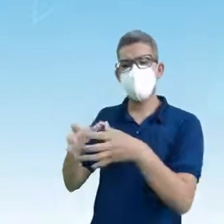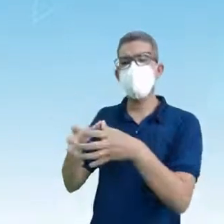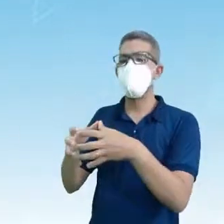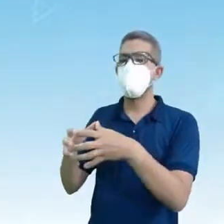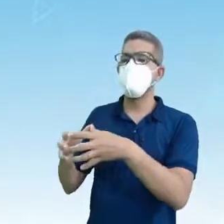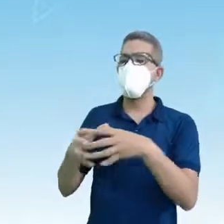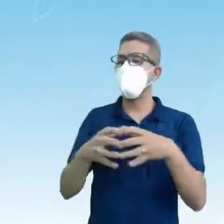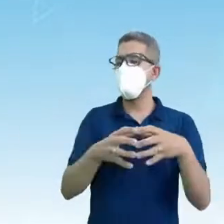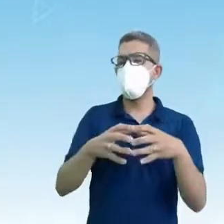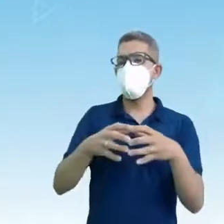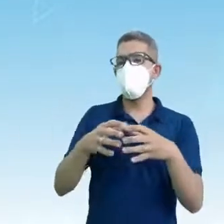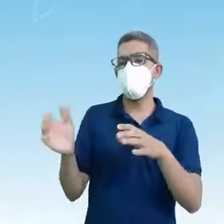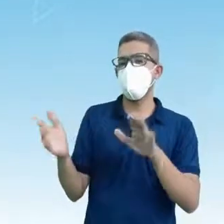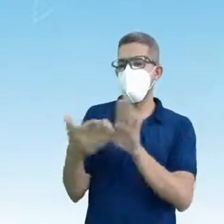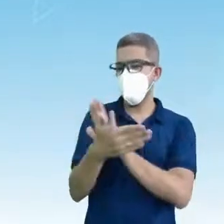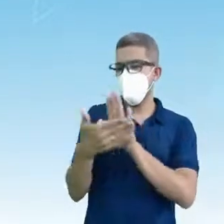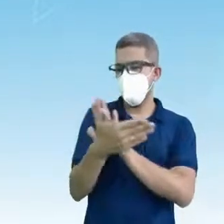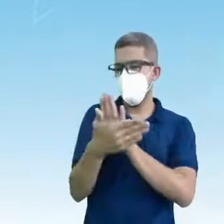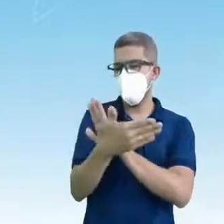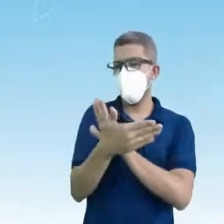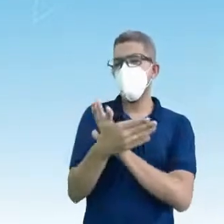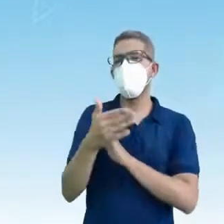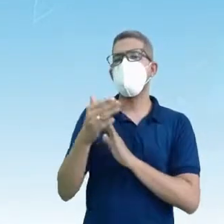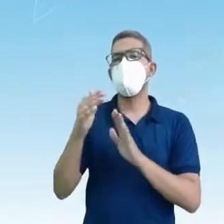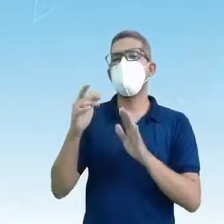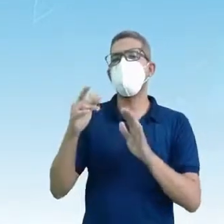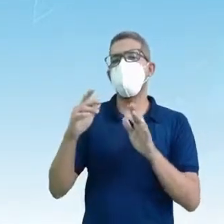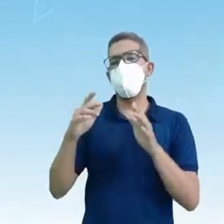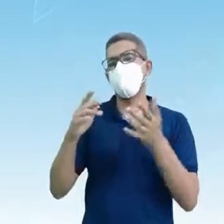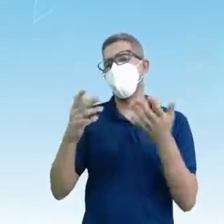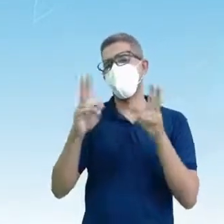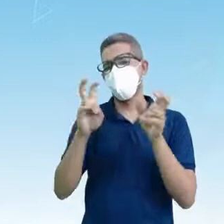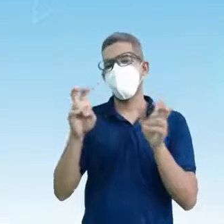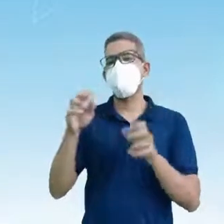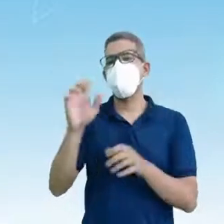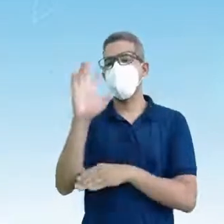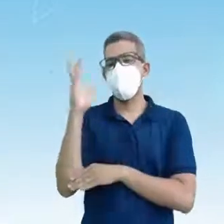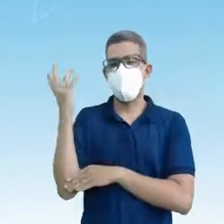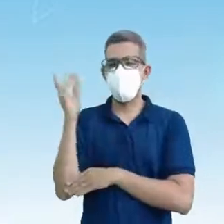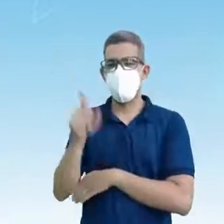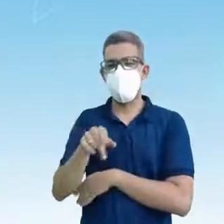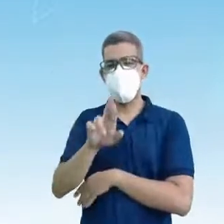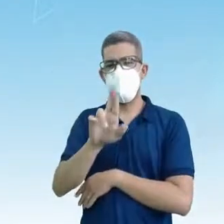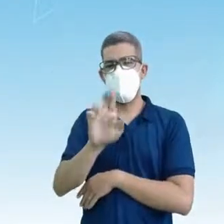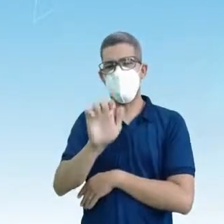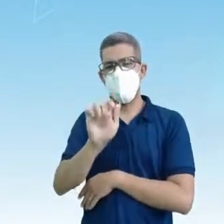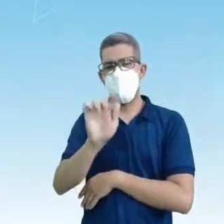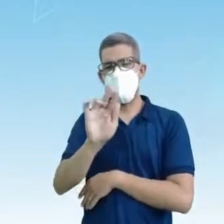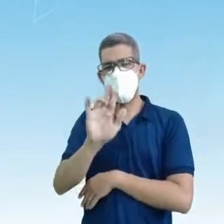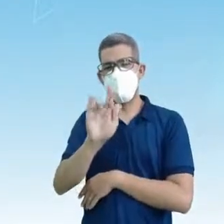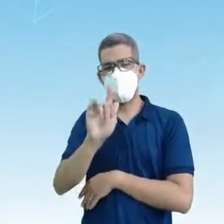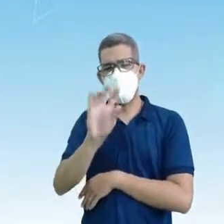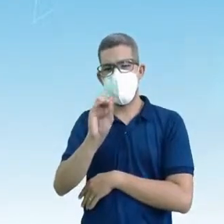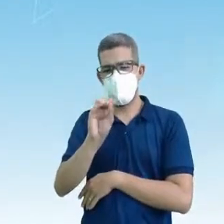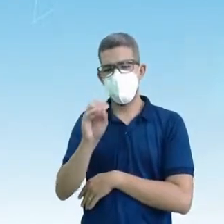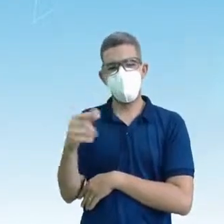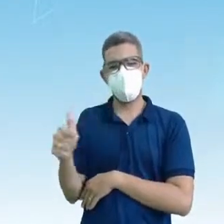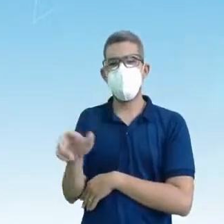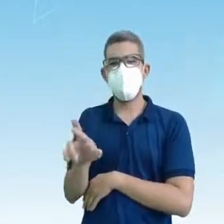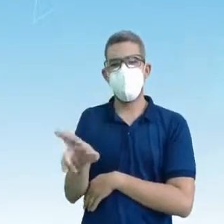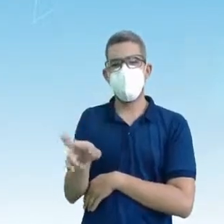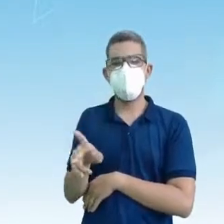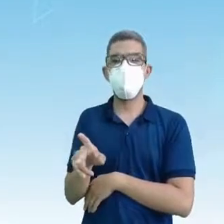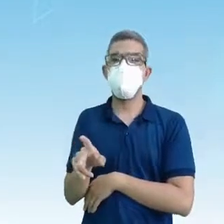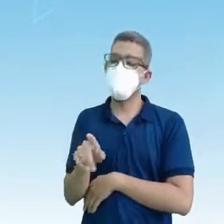razões ambientais como refugiados. E aí, sem reconhecimento, as vítimas de